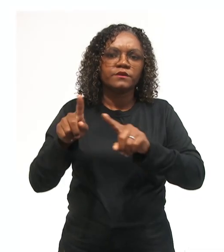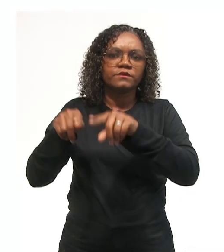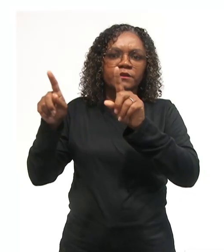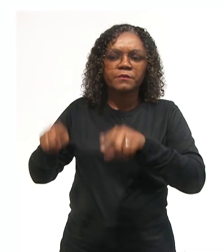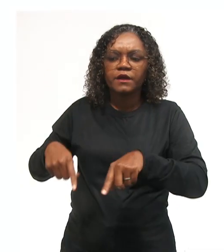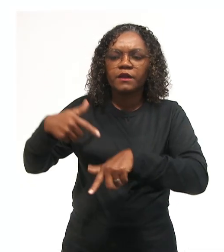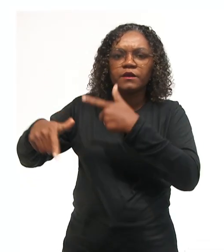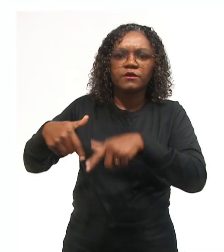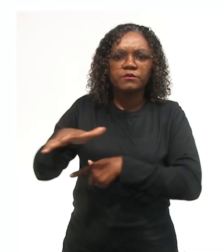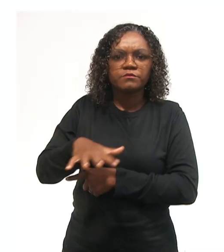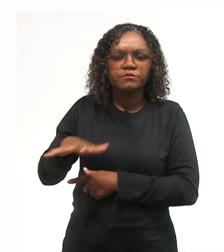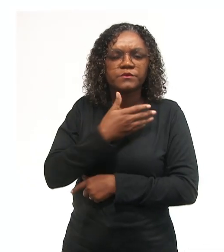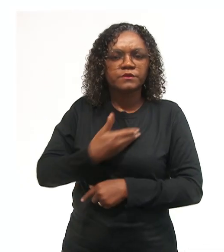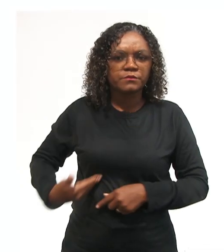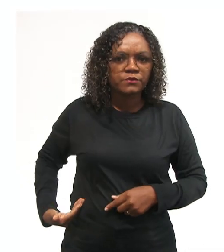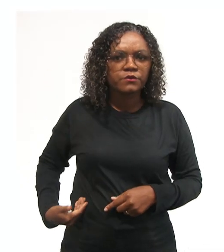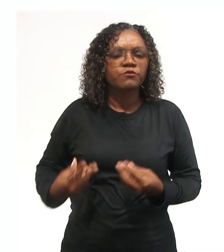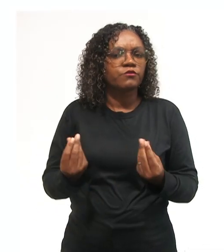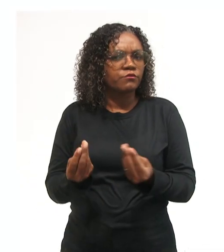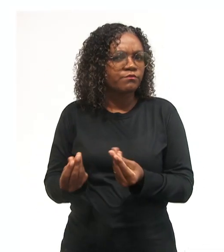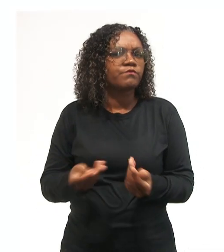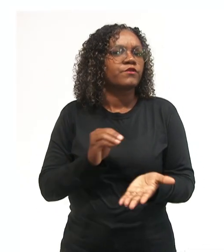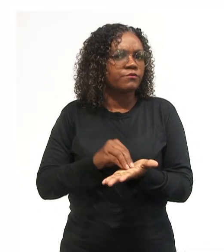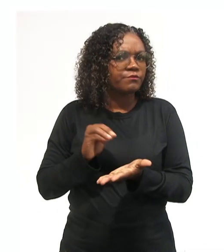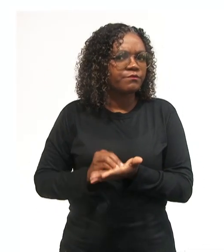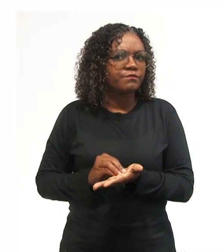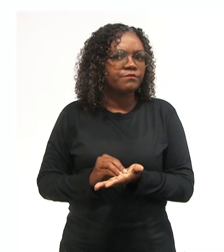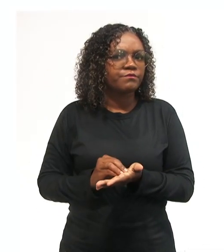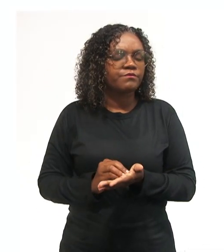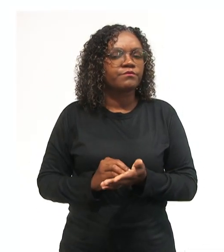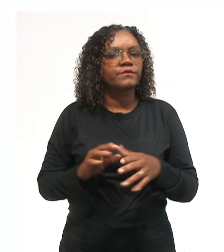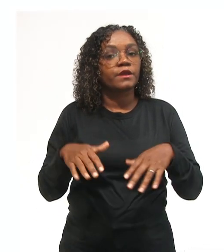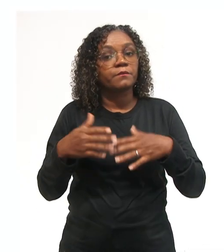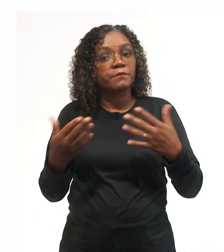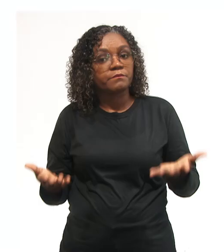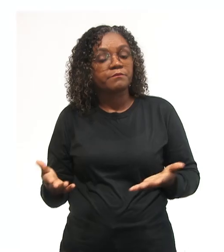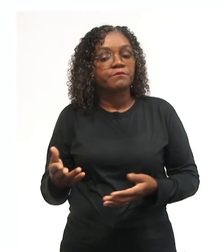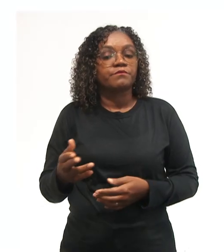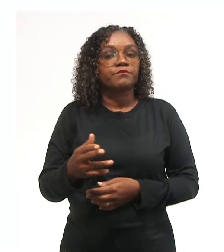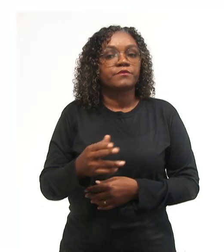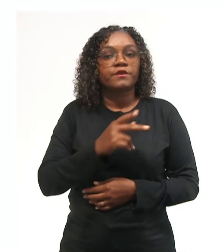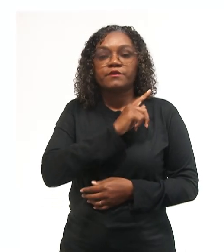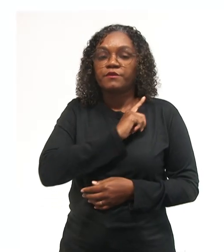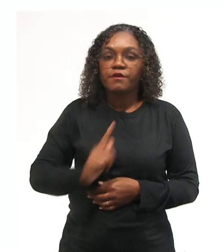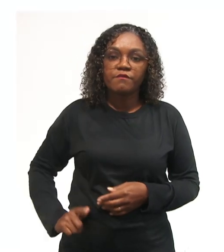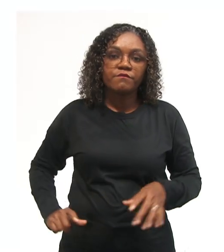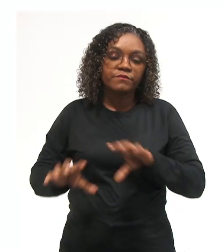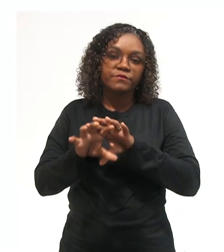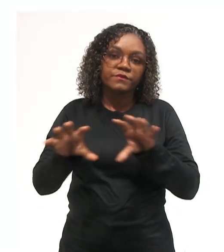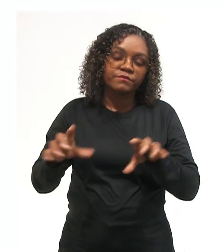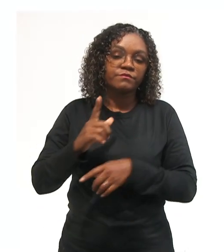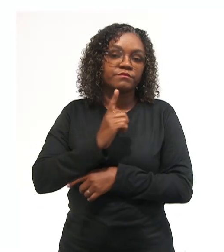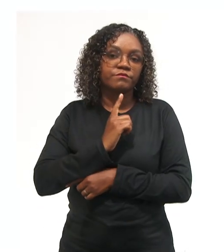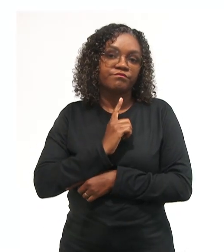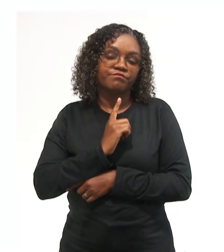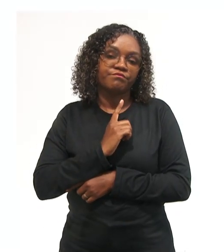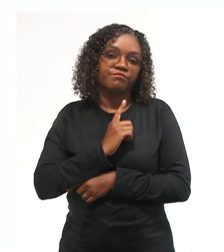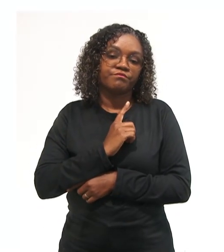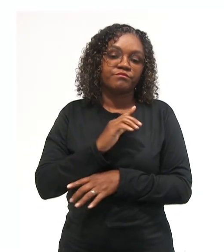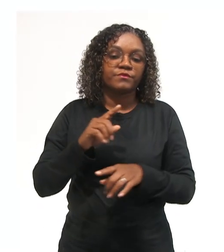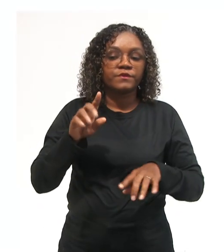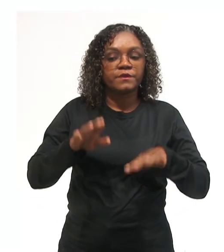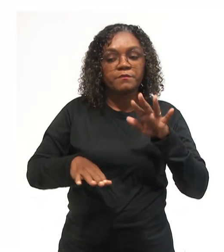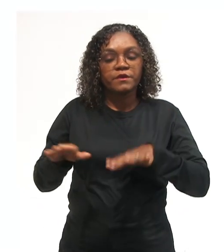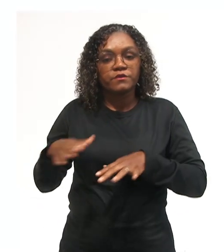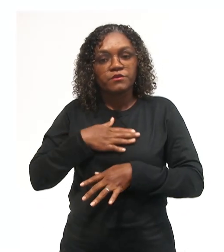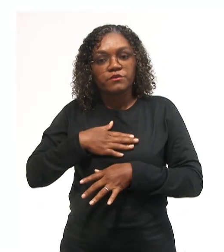desejar. Entretanto, os governos são fato da vida. Eles existem, quer gostemos ou